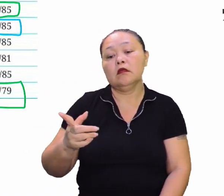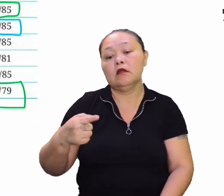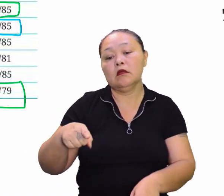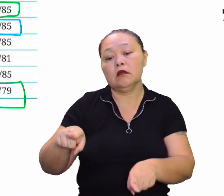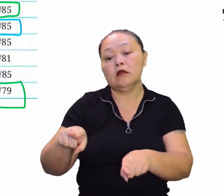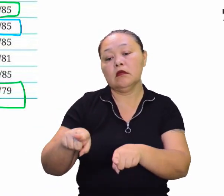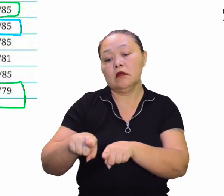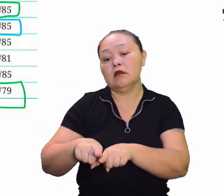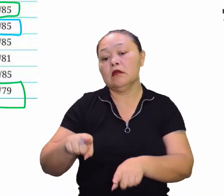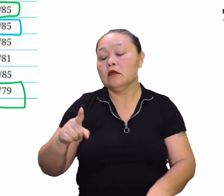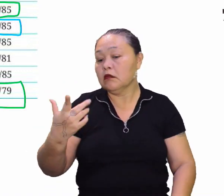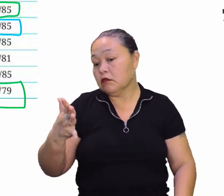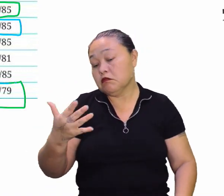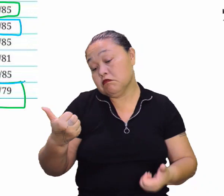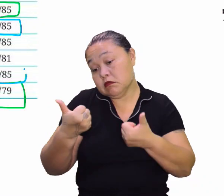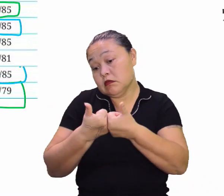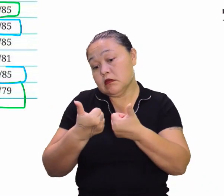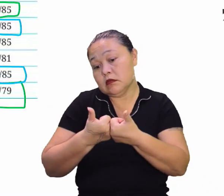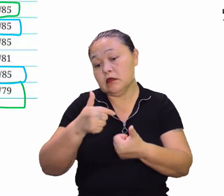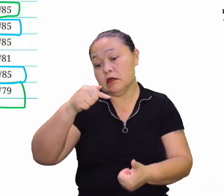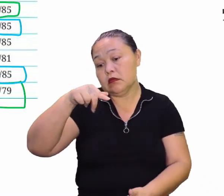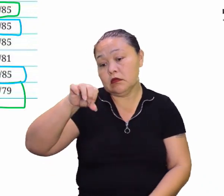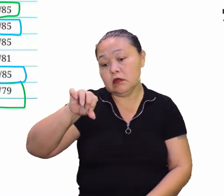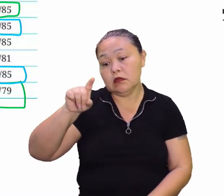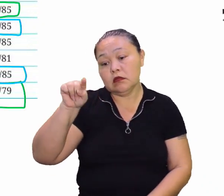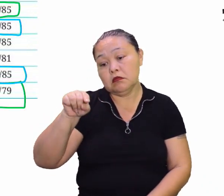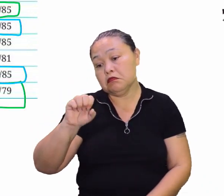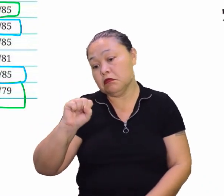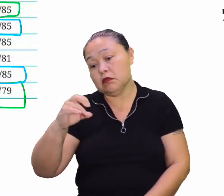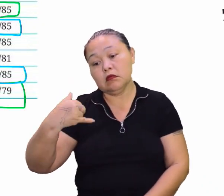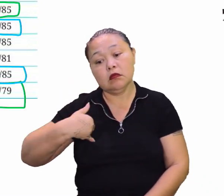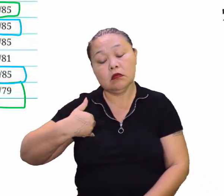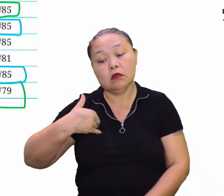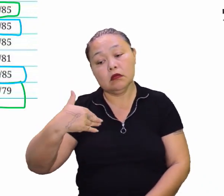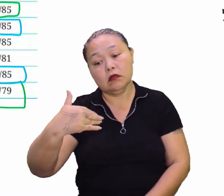Enquanto que na Austrália, olha só, também é próximo, lá, 79 e 85.